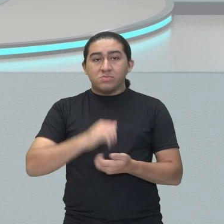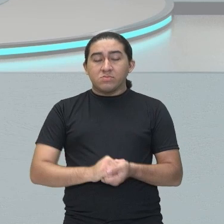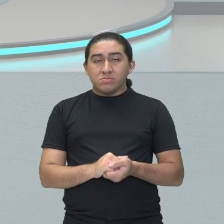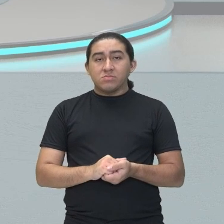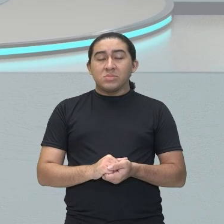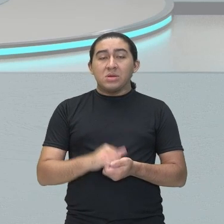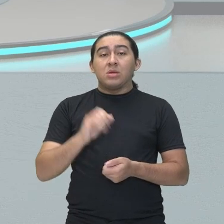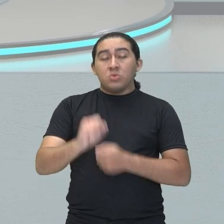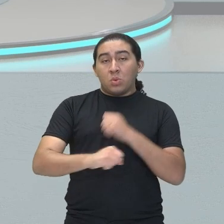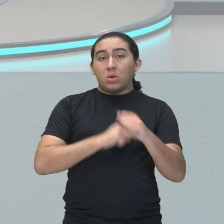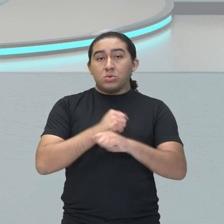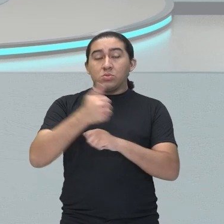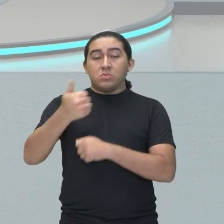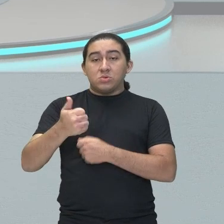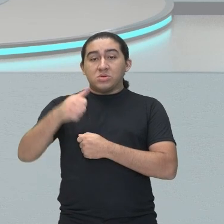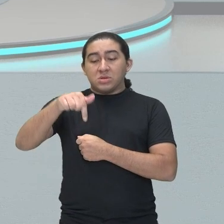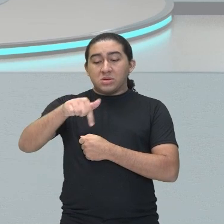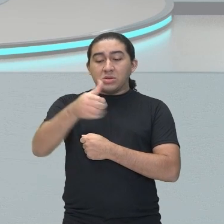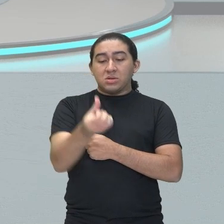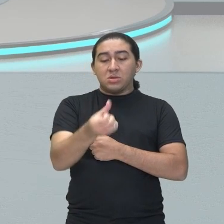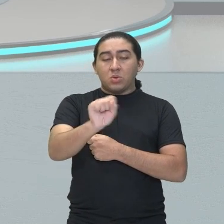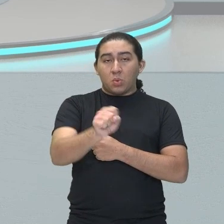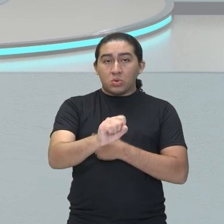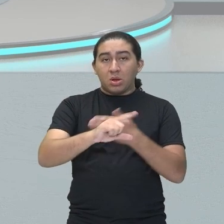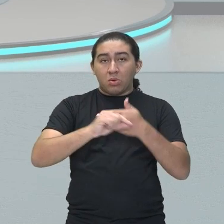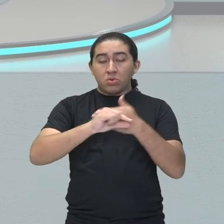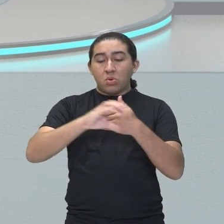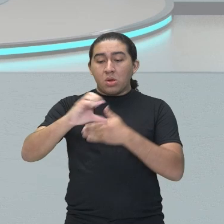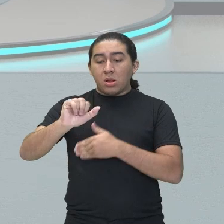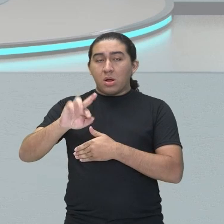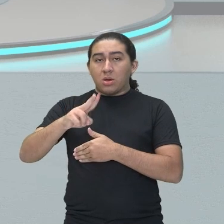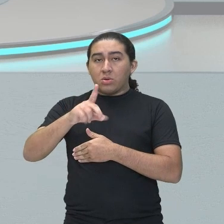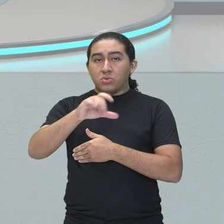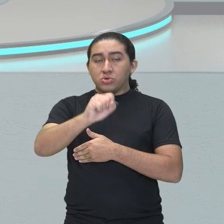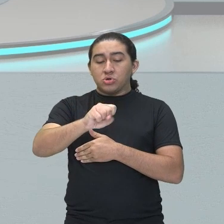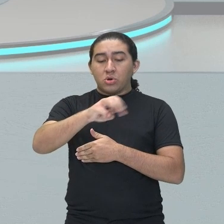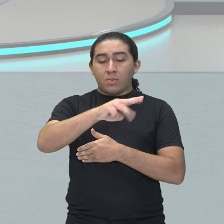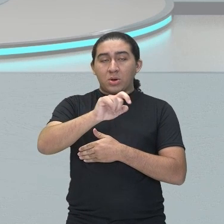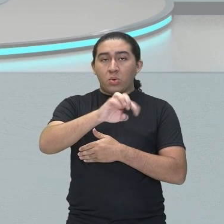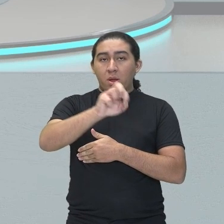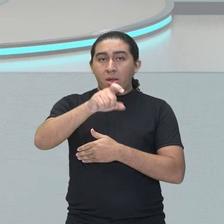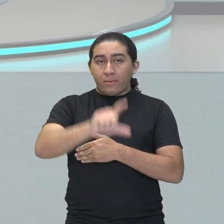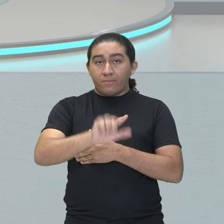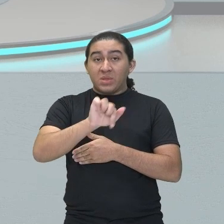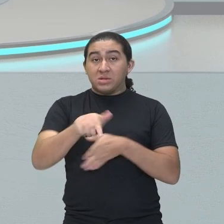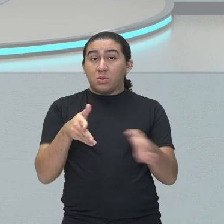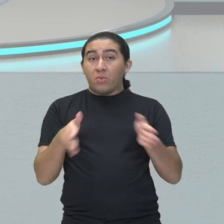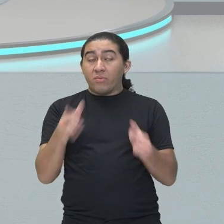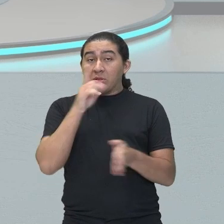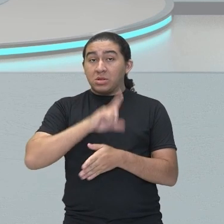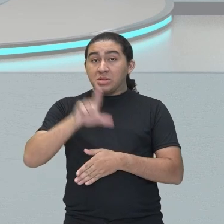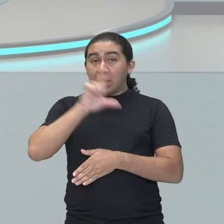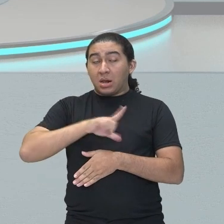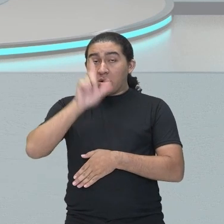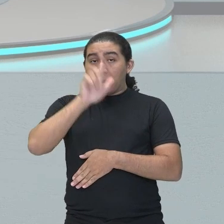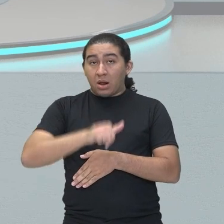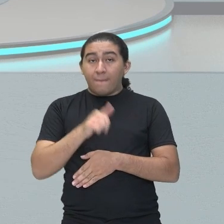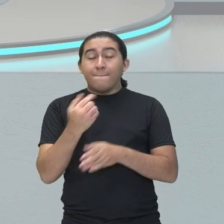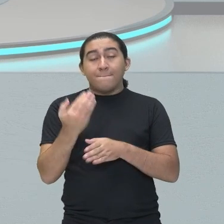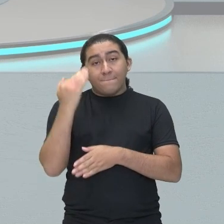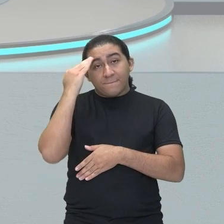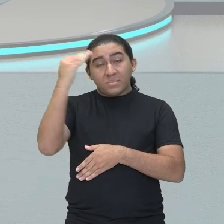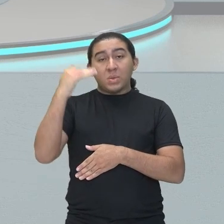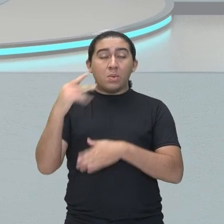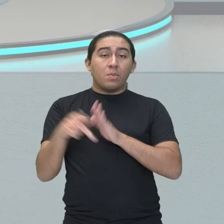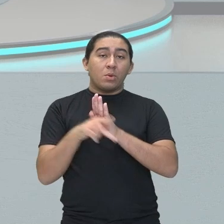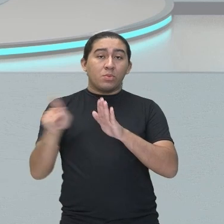em 1768. Esse movimento literário foi a principal tendência estética produzida no país